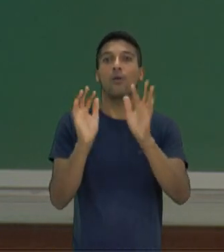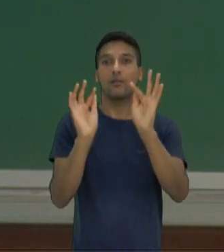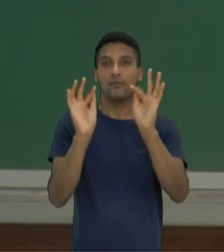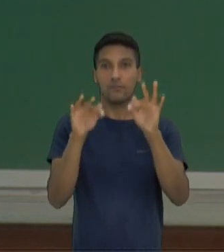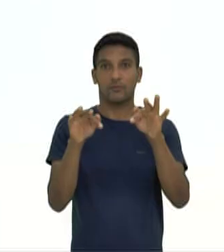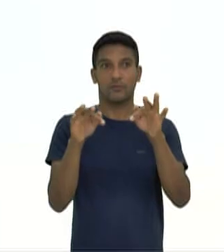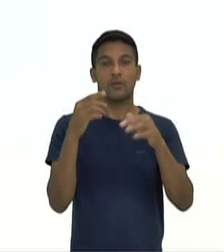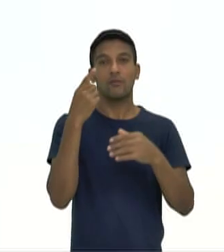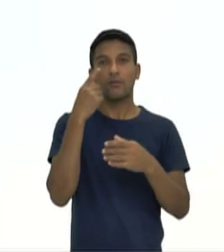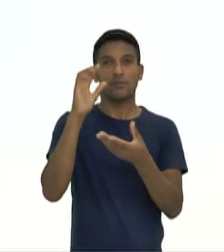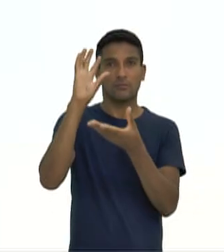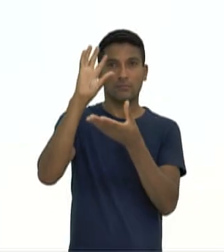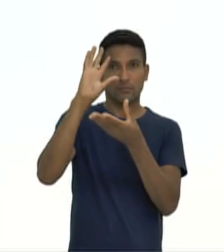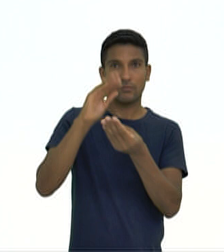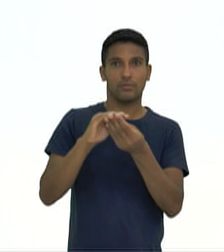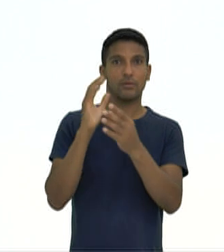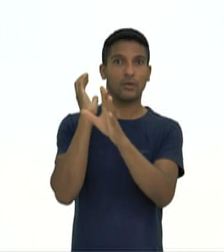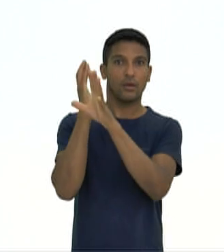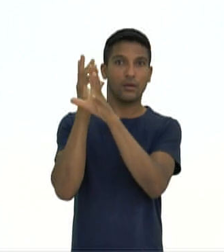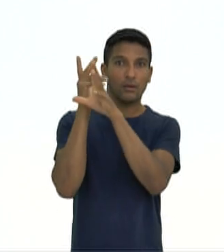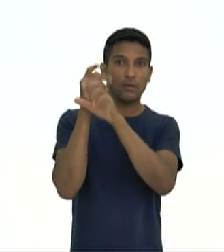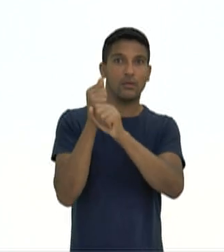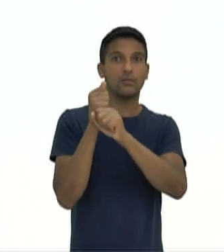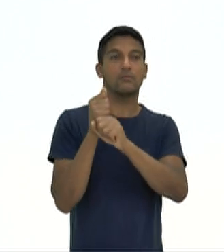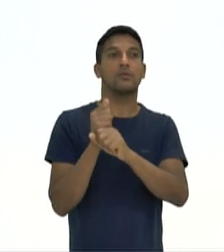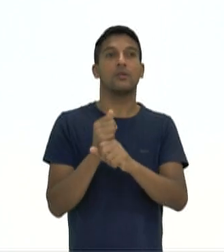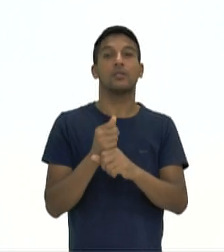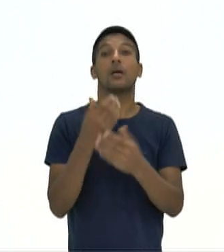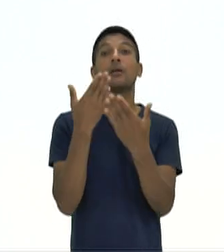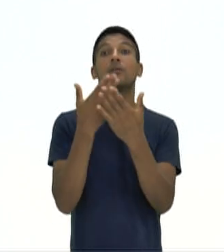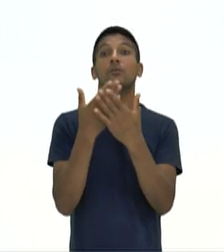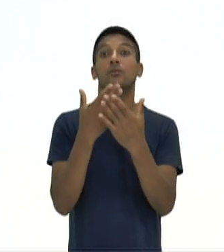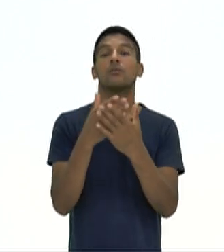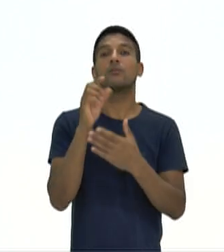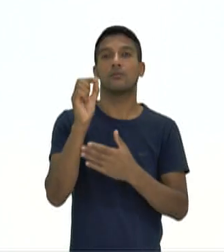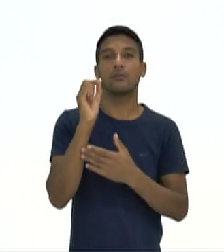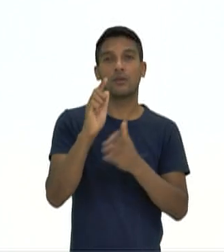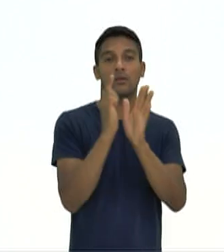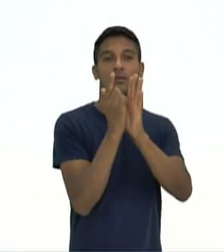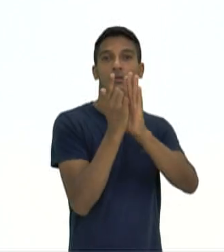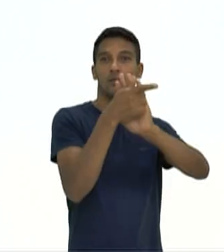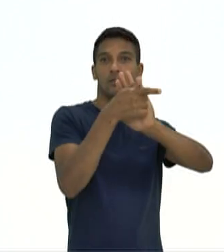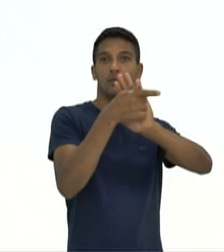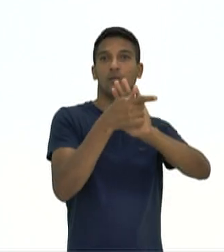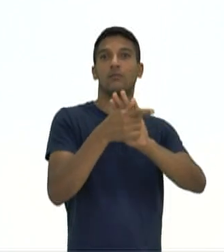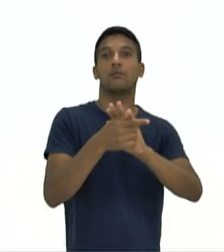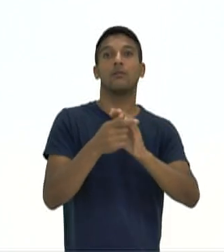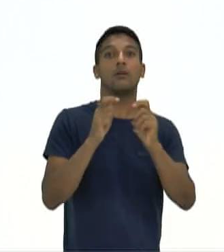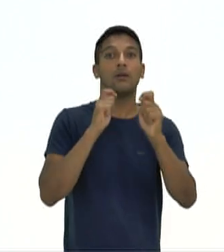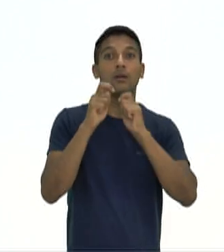nosso resumo. Retomamos os elementos de composição do gênero entrevista, planejamos